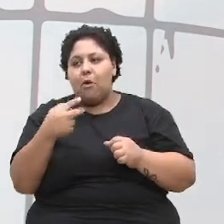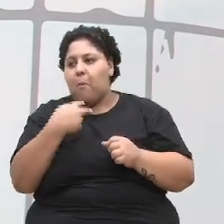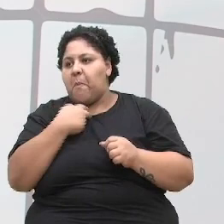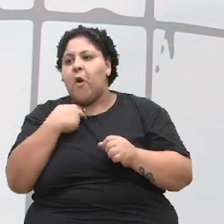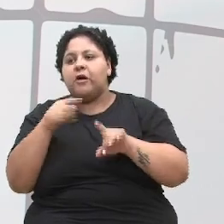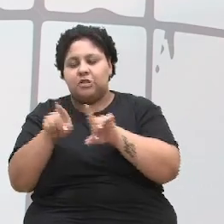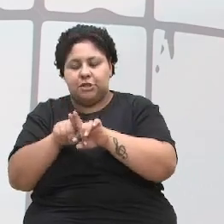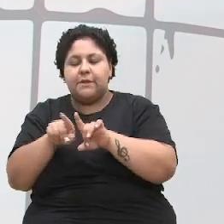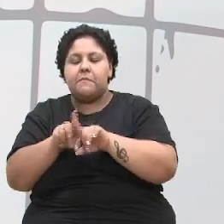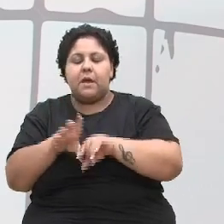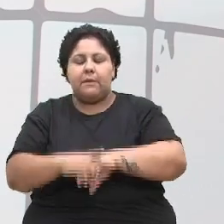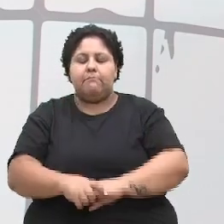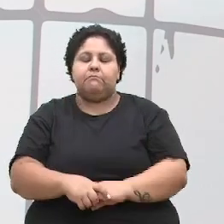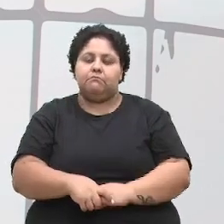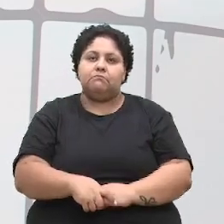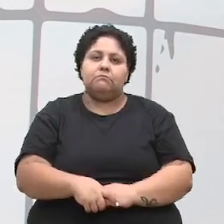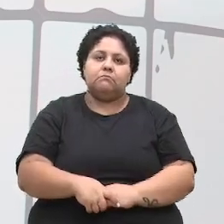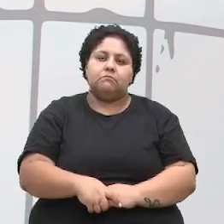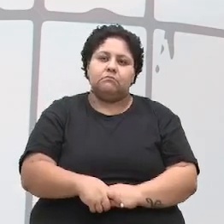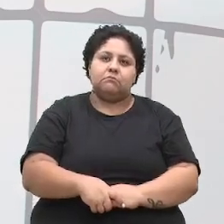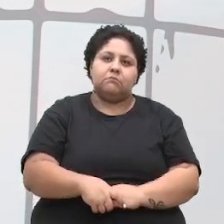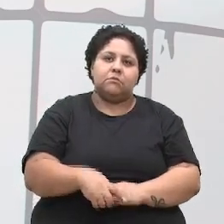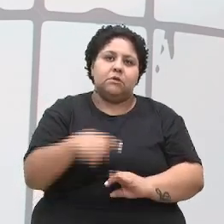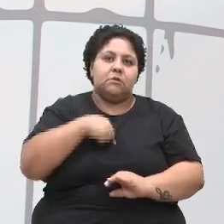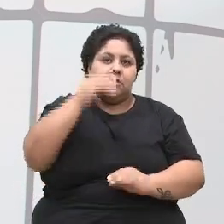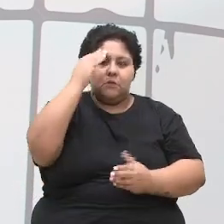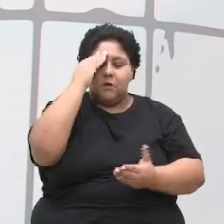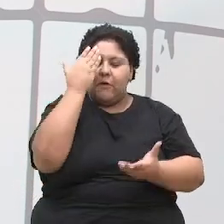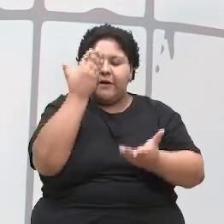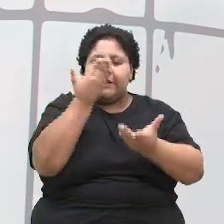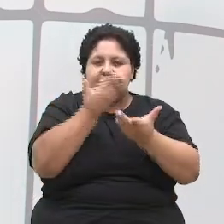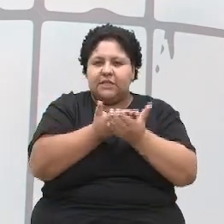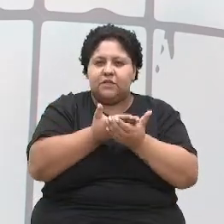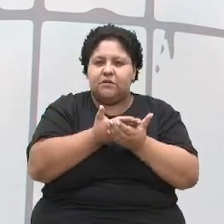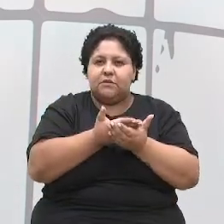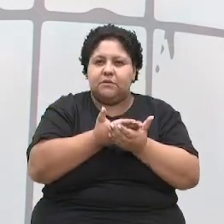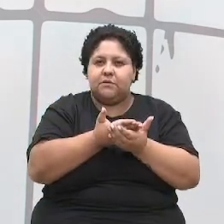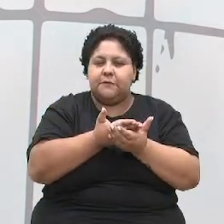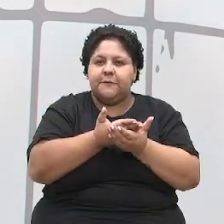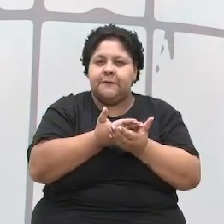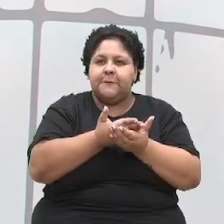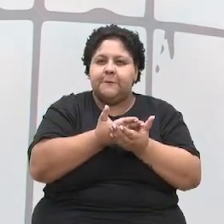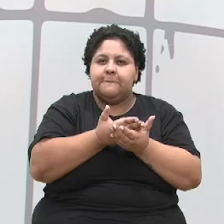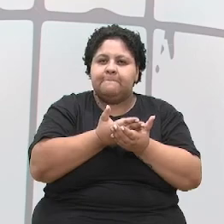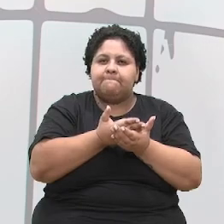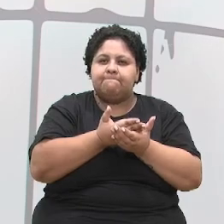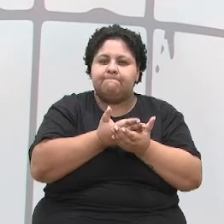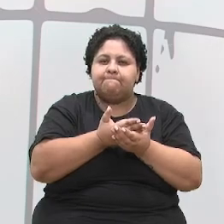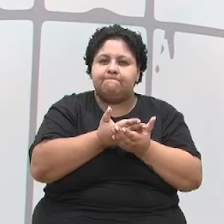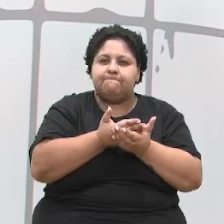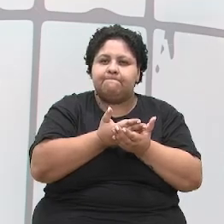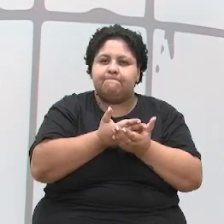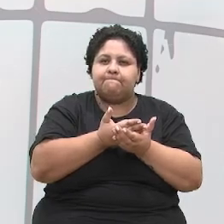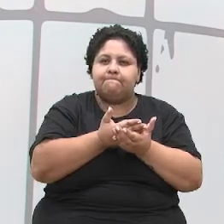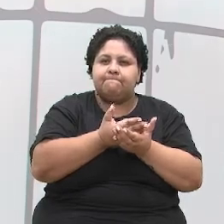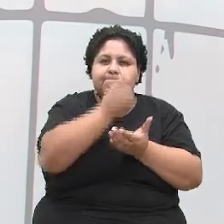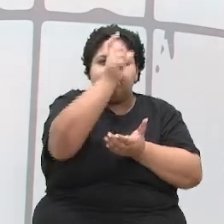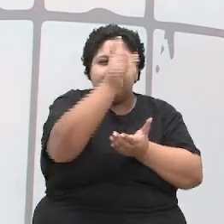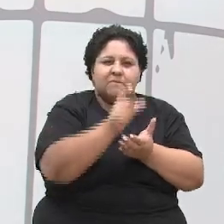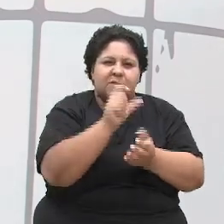E eu acredito que o miúdo, aquilo que o morador espera, não